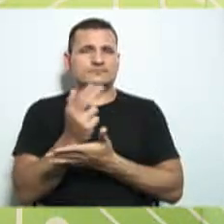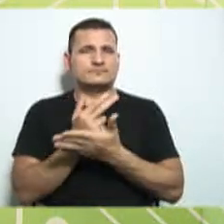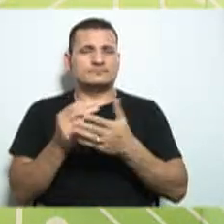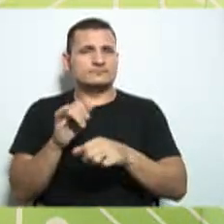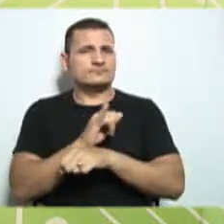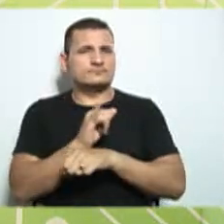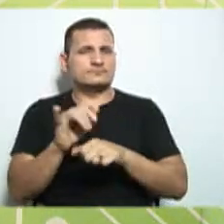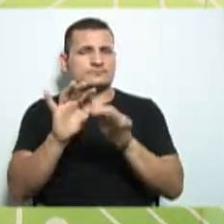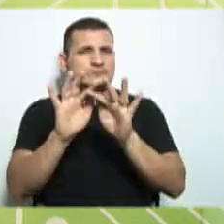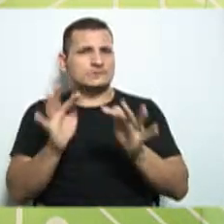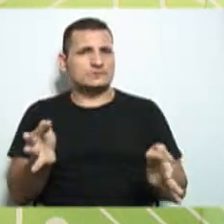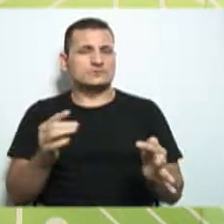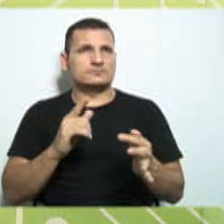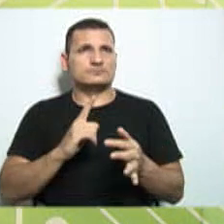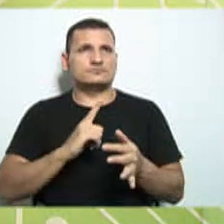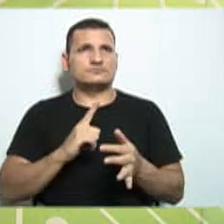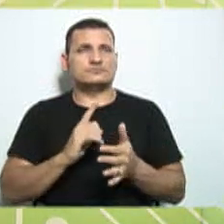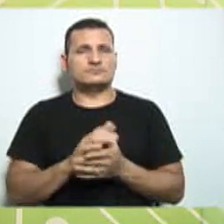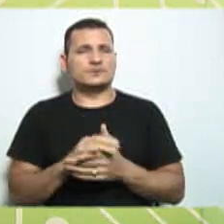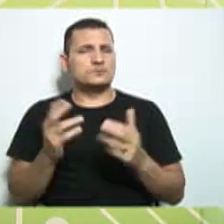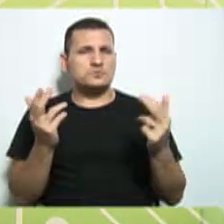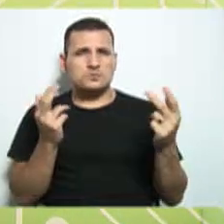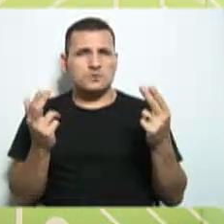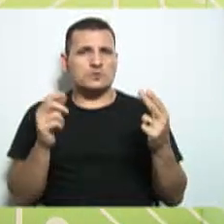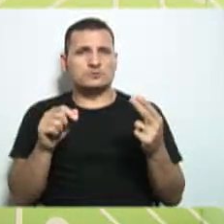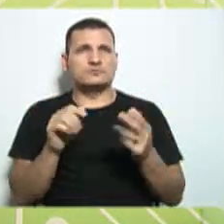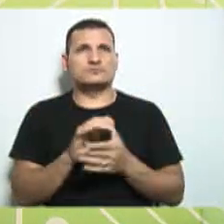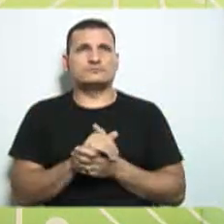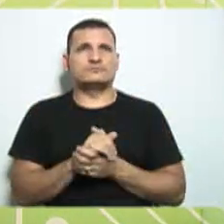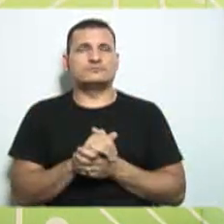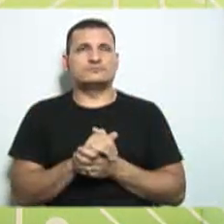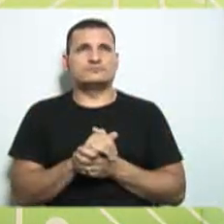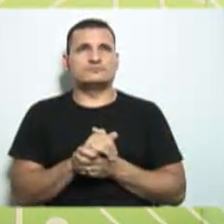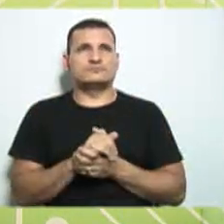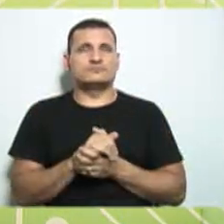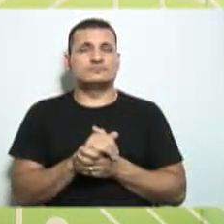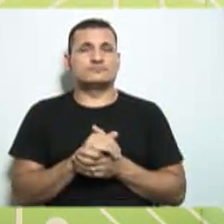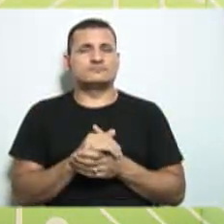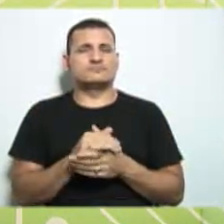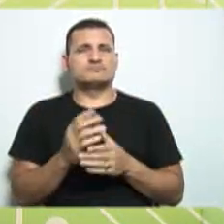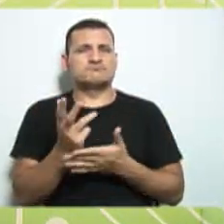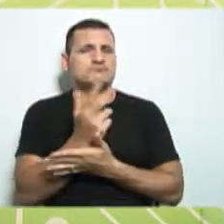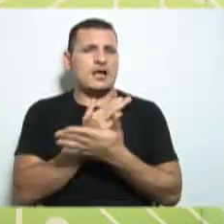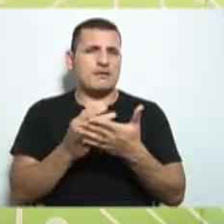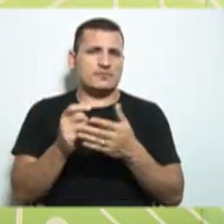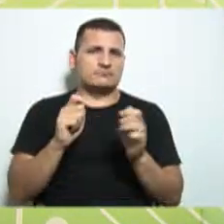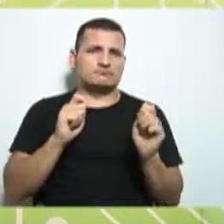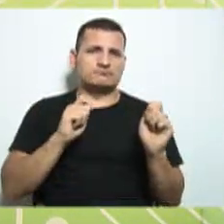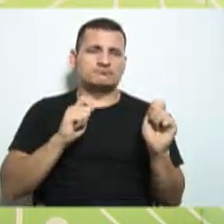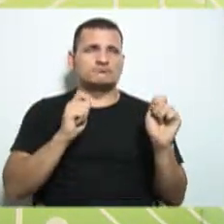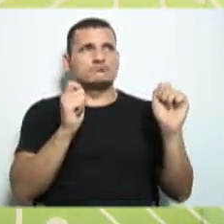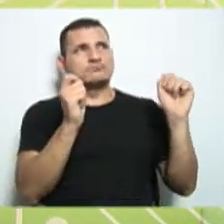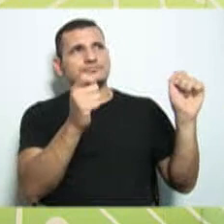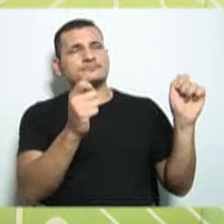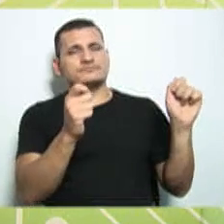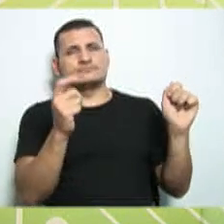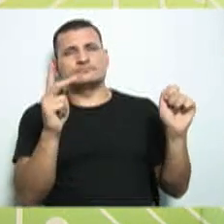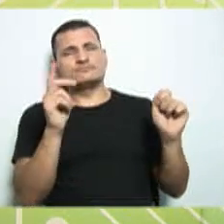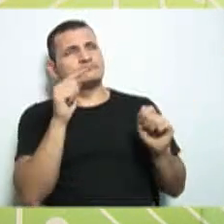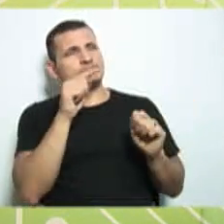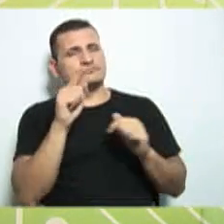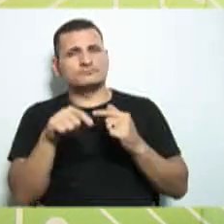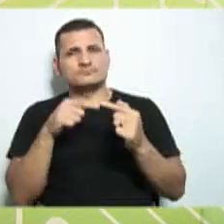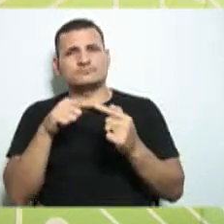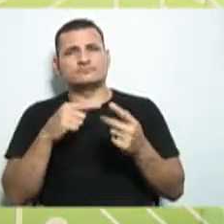muito simples. É a mesma coisa que você colocar um mapa, né, onde estão ali todos os teus objetivos, tuas